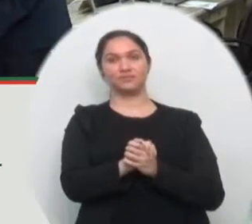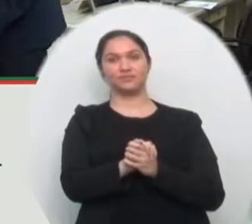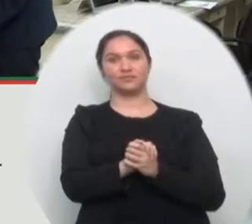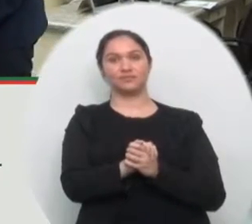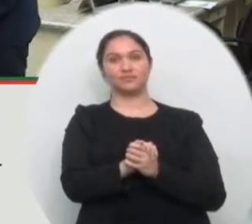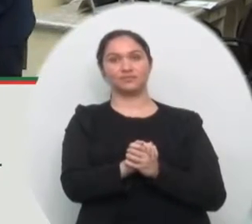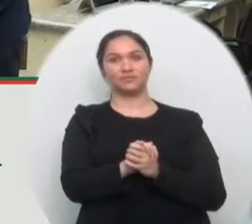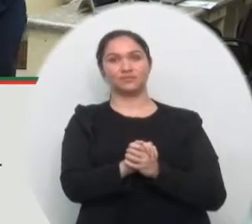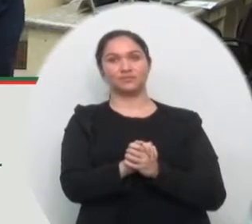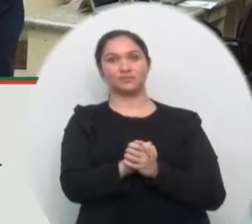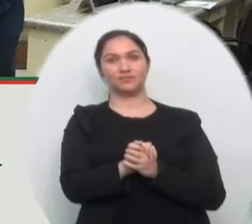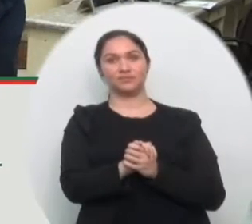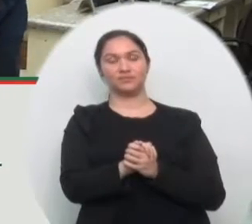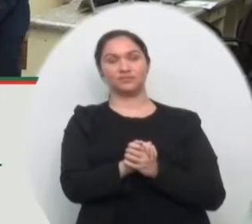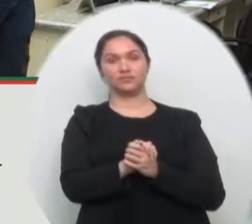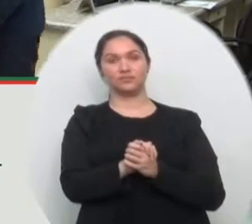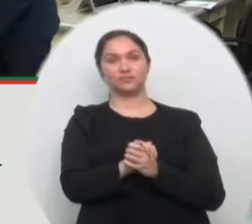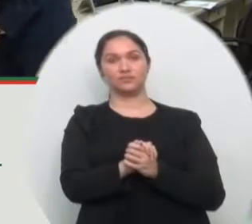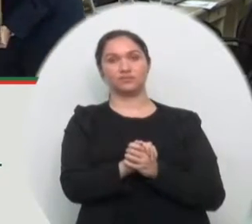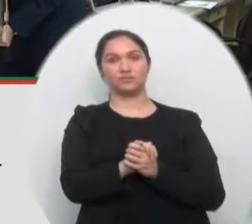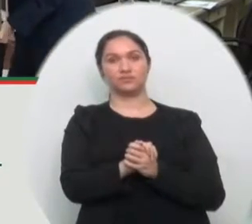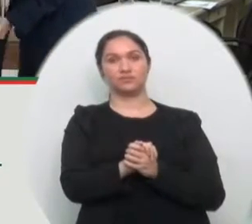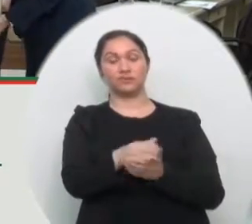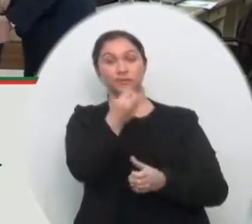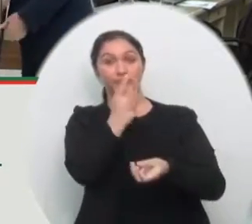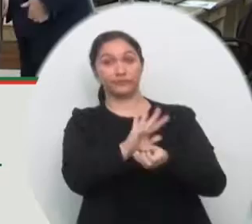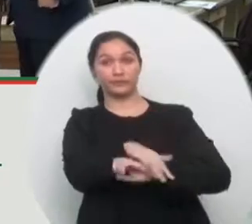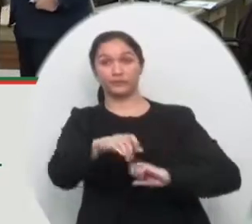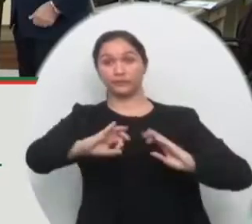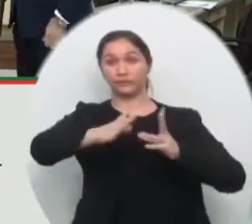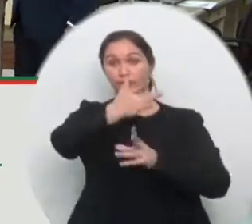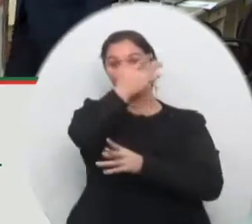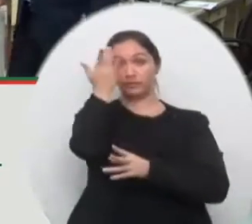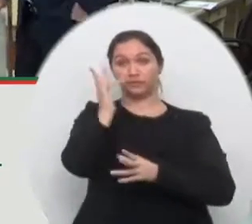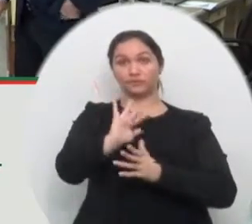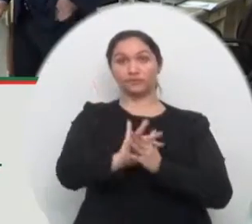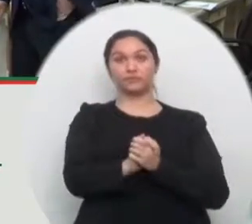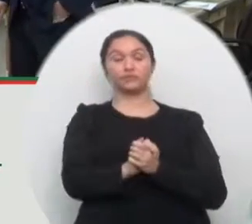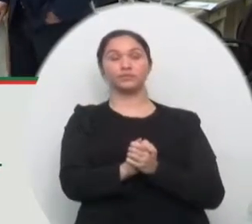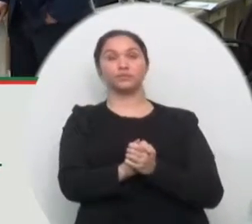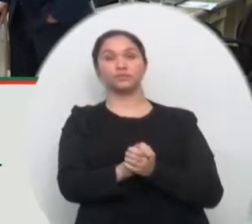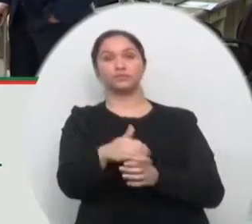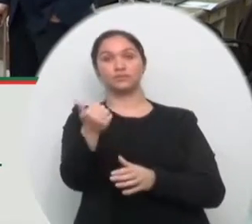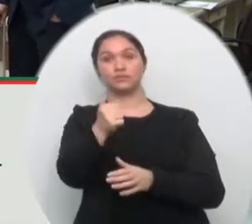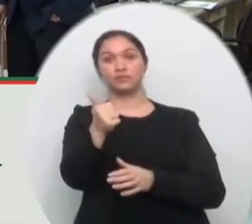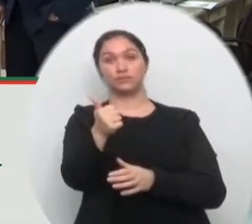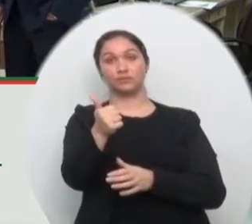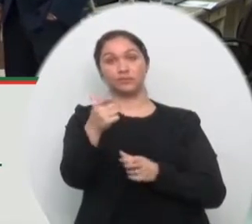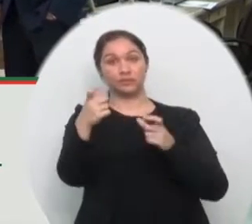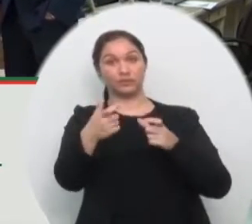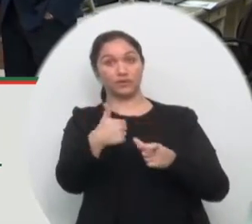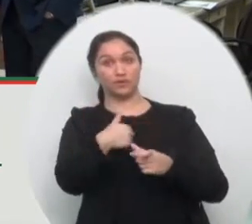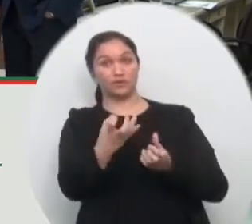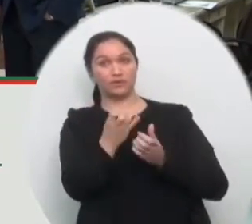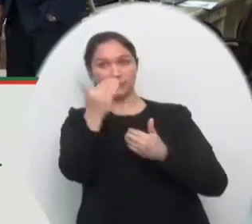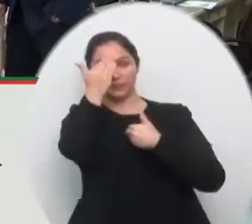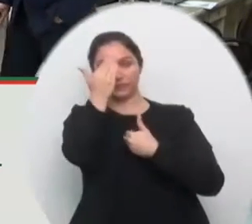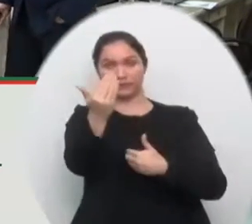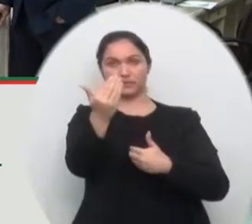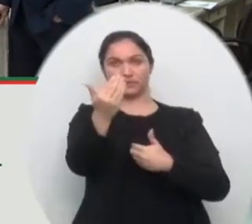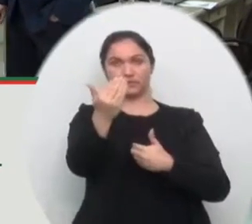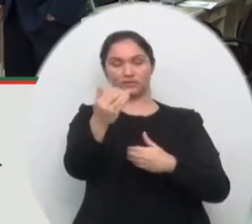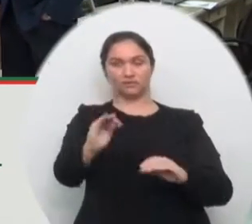algumas palavras aí. Bom, boa noite a todos. Em primeiro lugar, eu queria agradecer essa